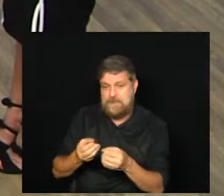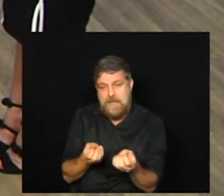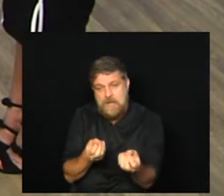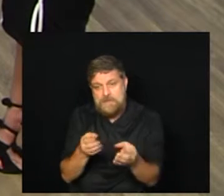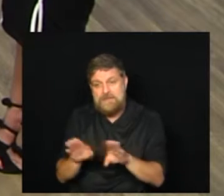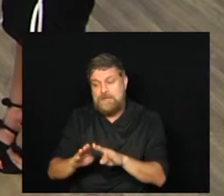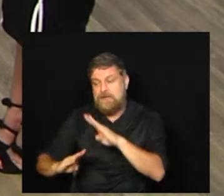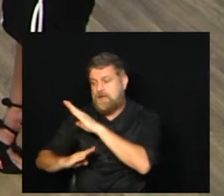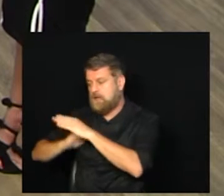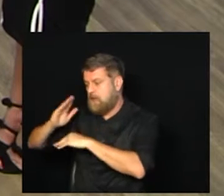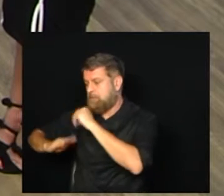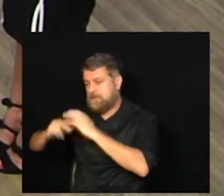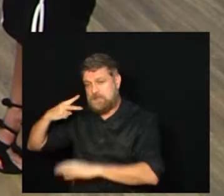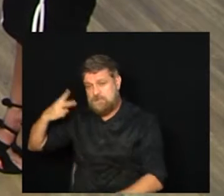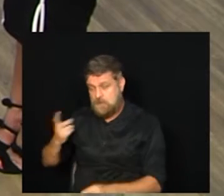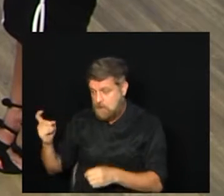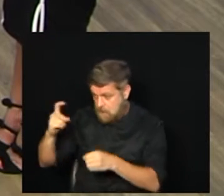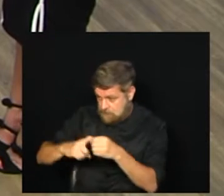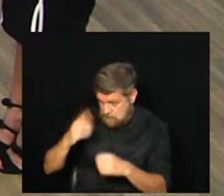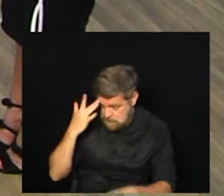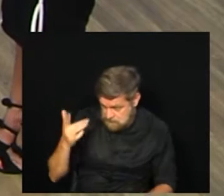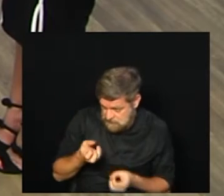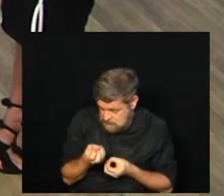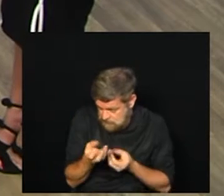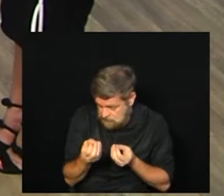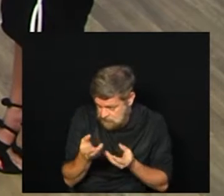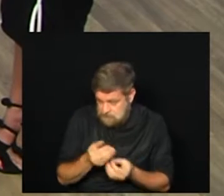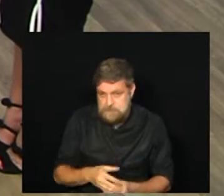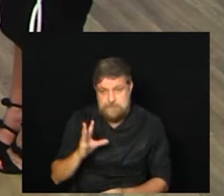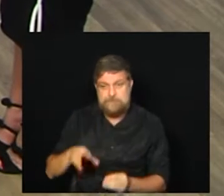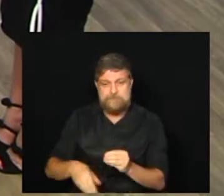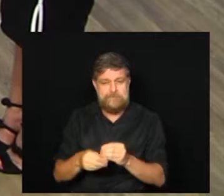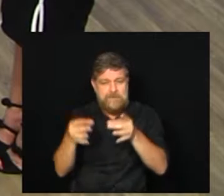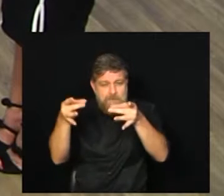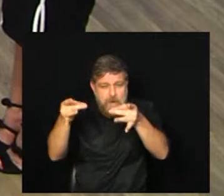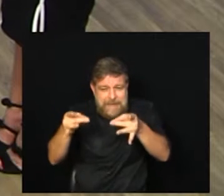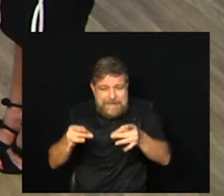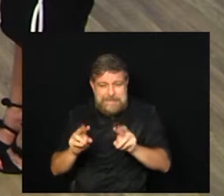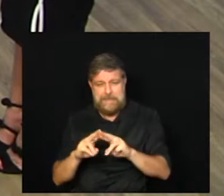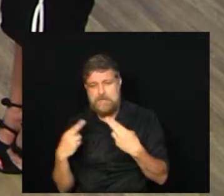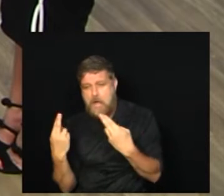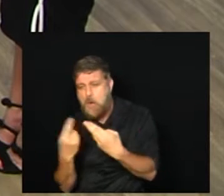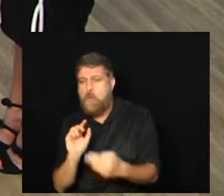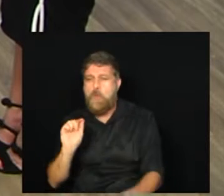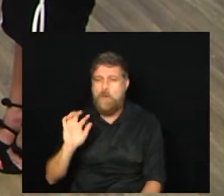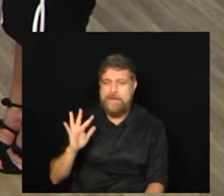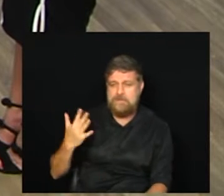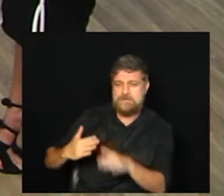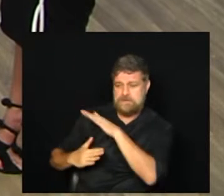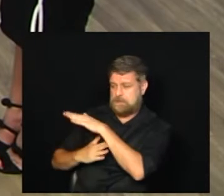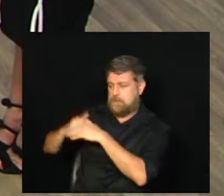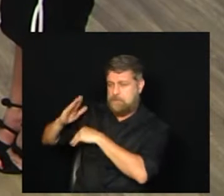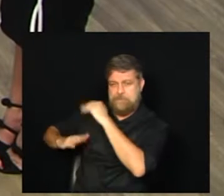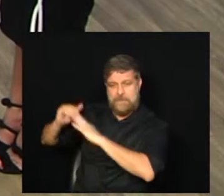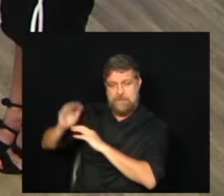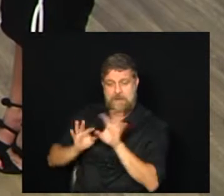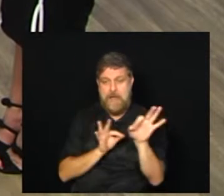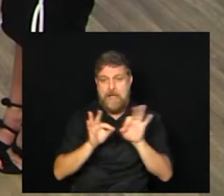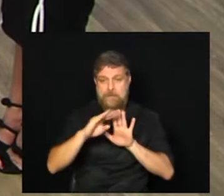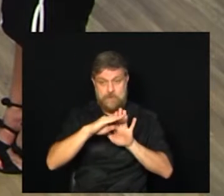do Legislativo. Volta amanhã com mais informações. Isso, inclusive detalhando as reuniões, o que aconteceu aqui na Câmara e outros